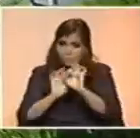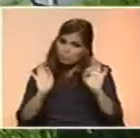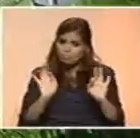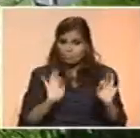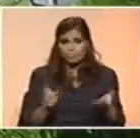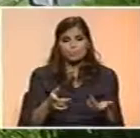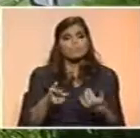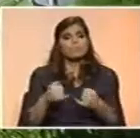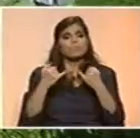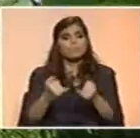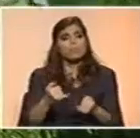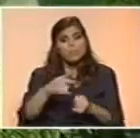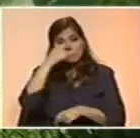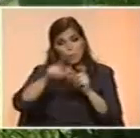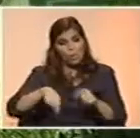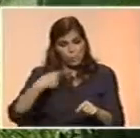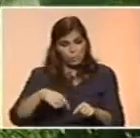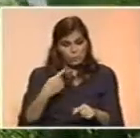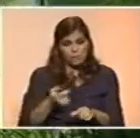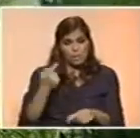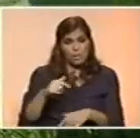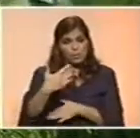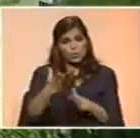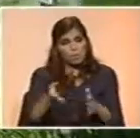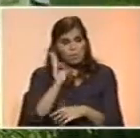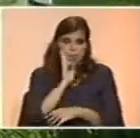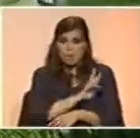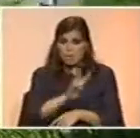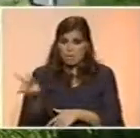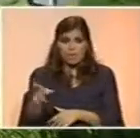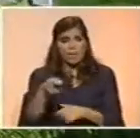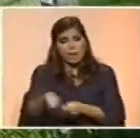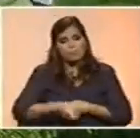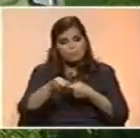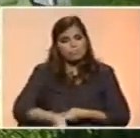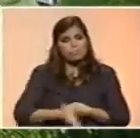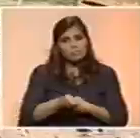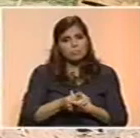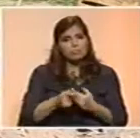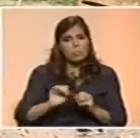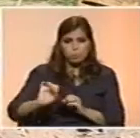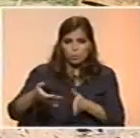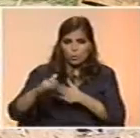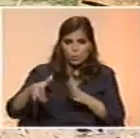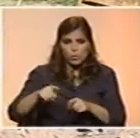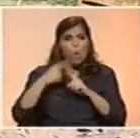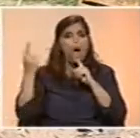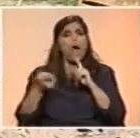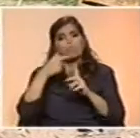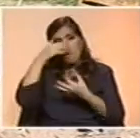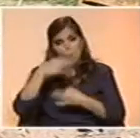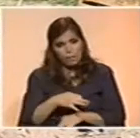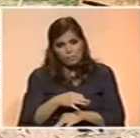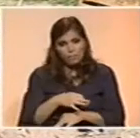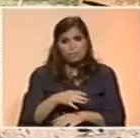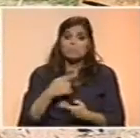hoje, com os hortelãos que temos o espaço que se pode ver. São hortas que, no fundo, produzem todo o ano